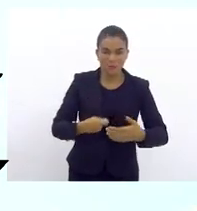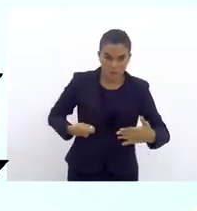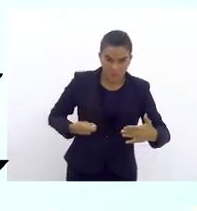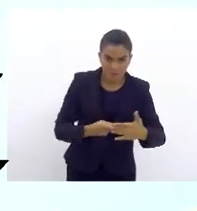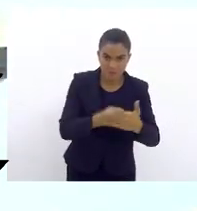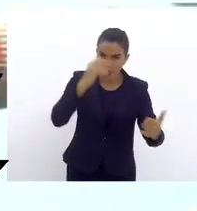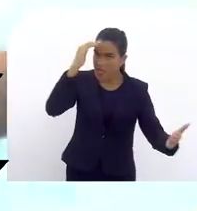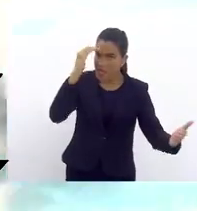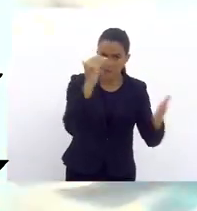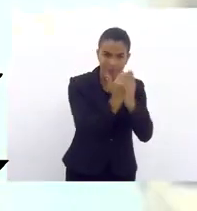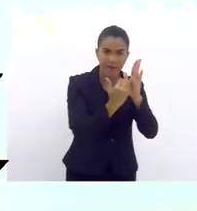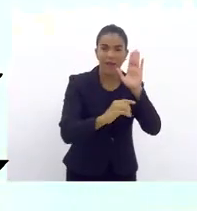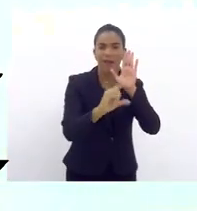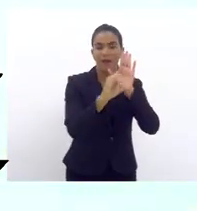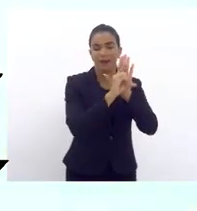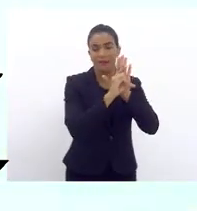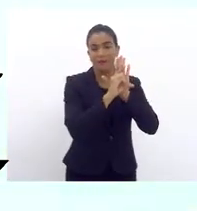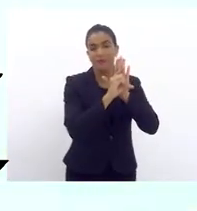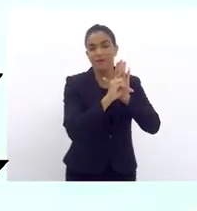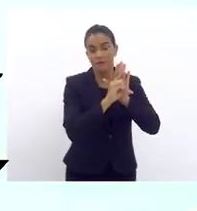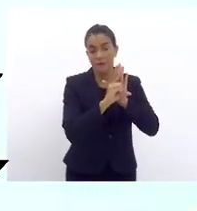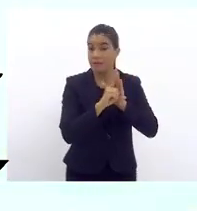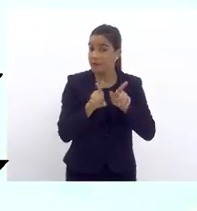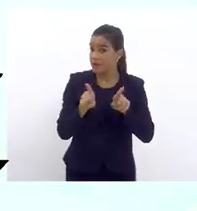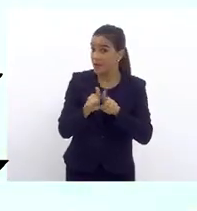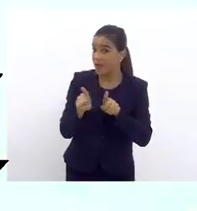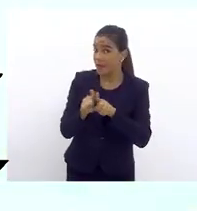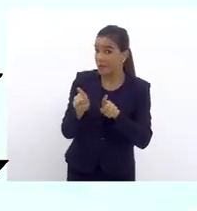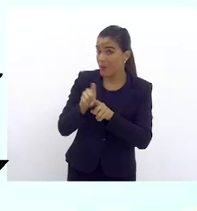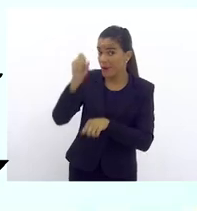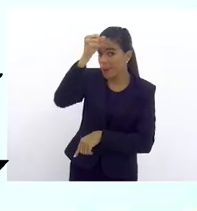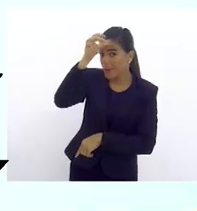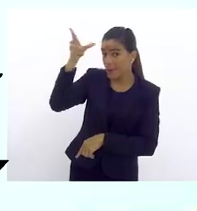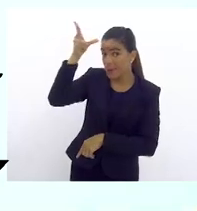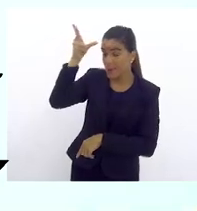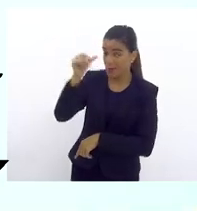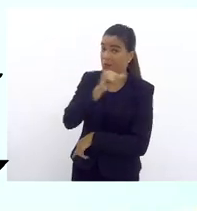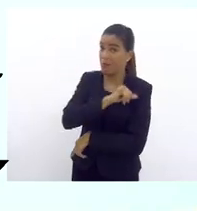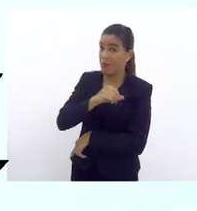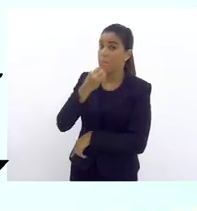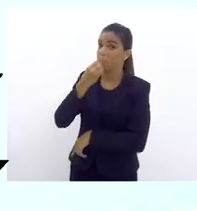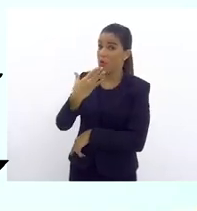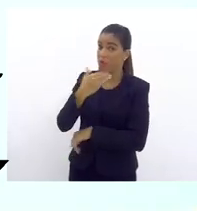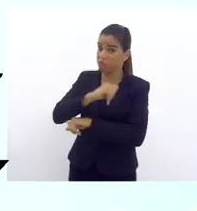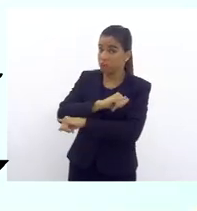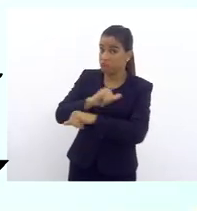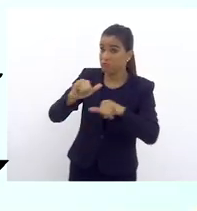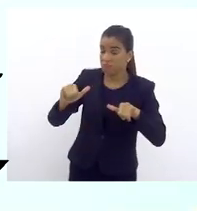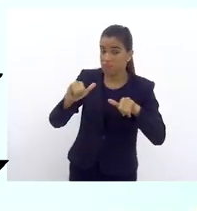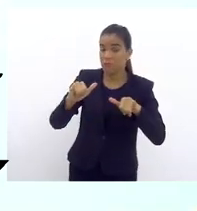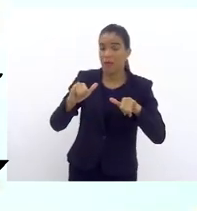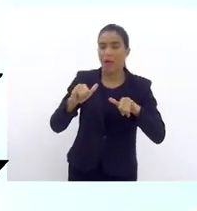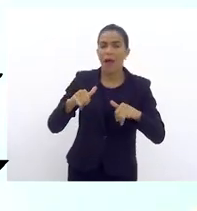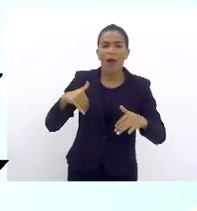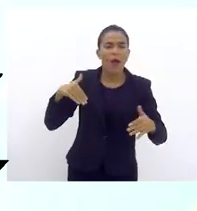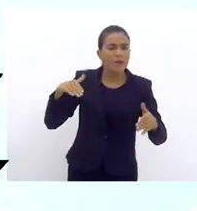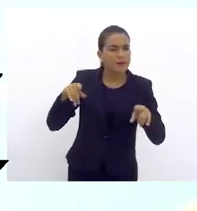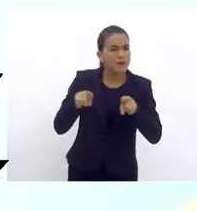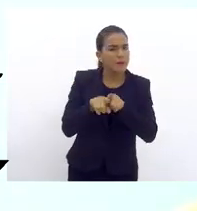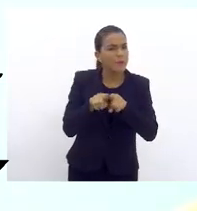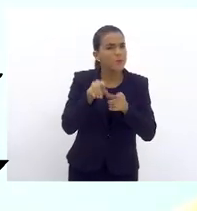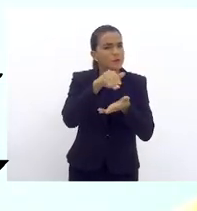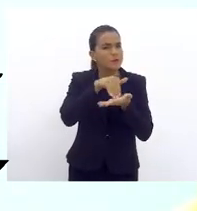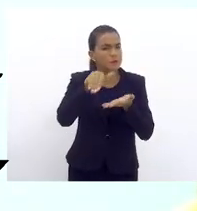da lei que a inclusive o município do Rio É bom que se diga até o secretário